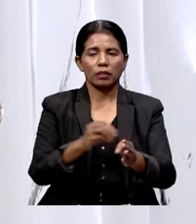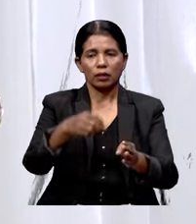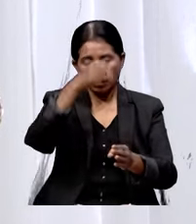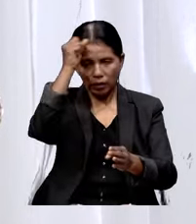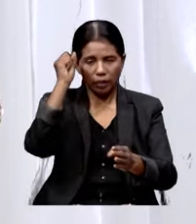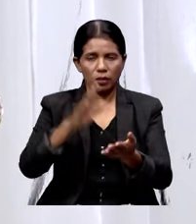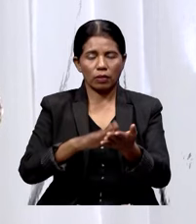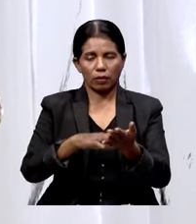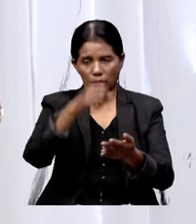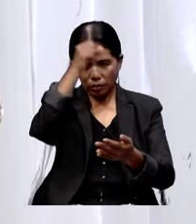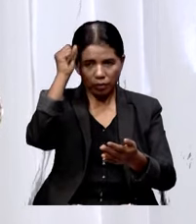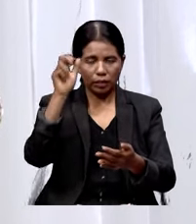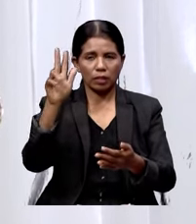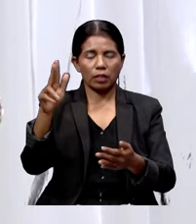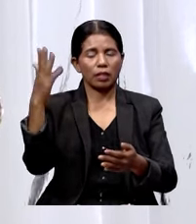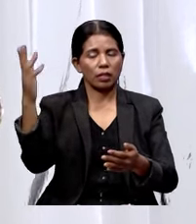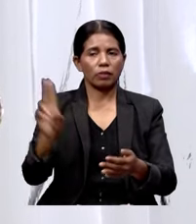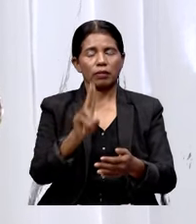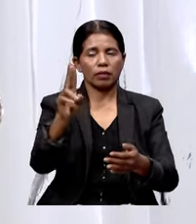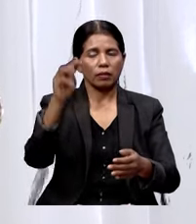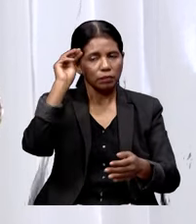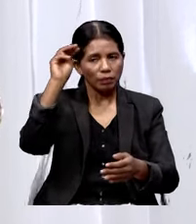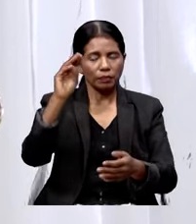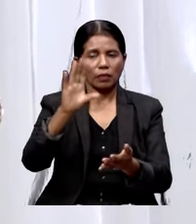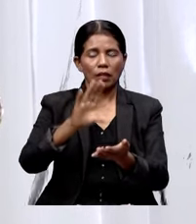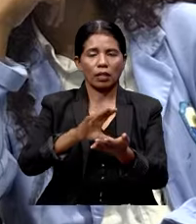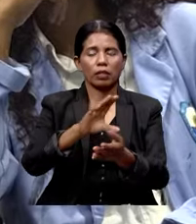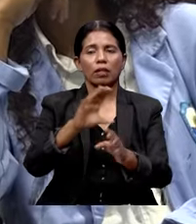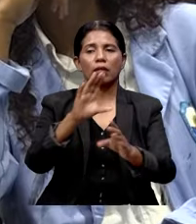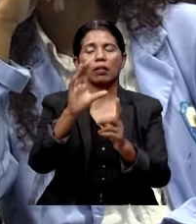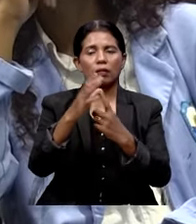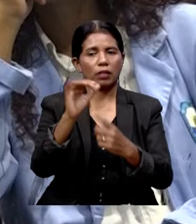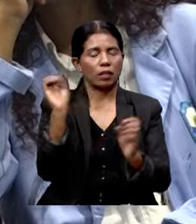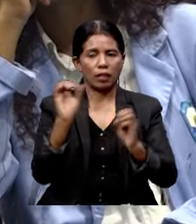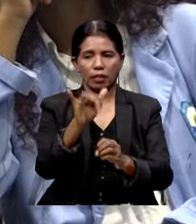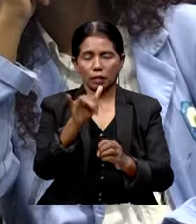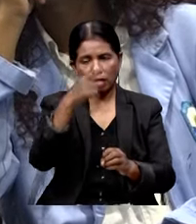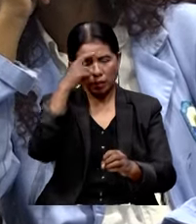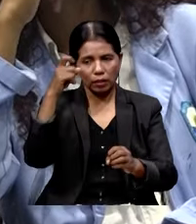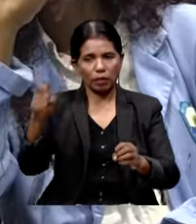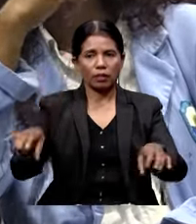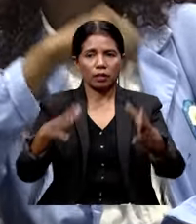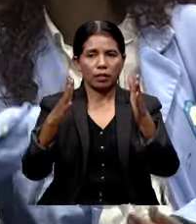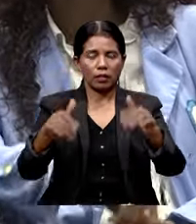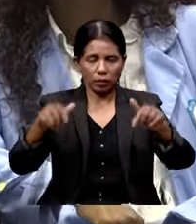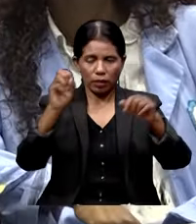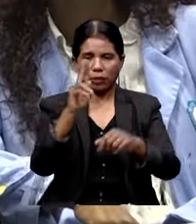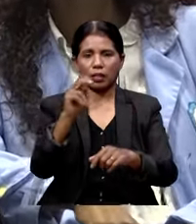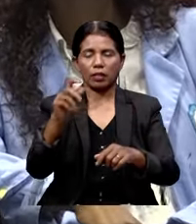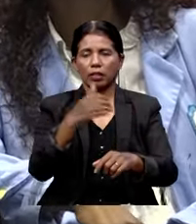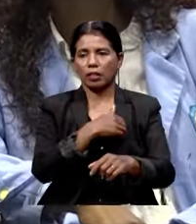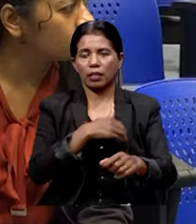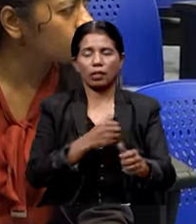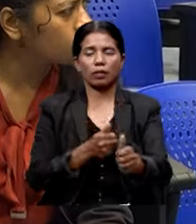e a universidade refere, nem bem Ministério do Ensino Superior, Ciência e Cultura lá concorda, também considera recursos humanos e a Unitele se dá